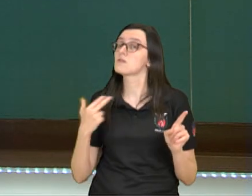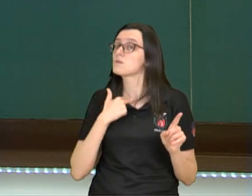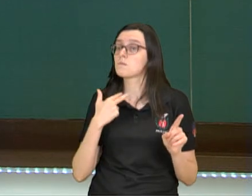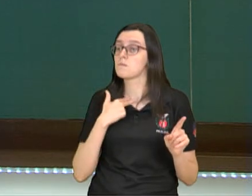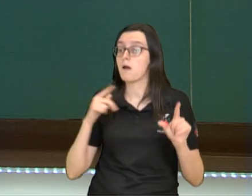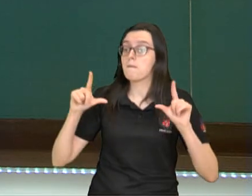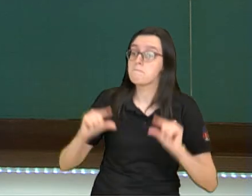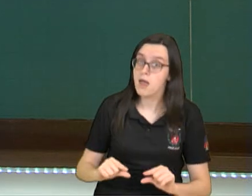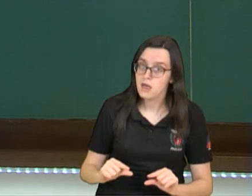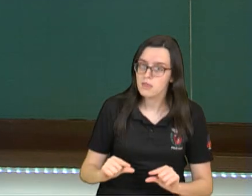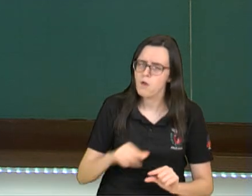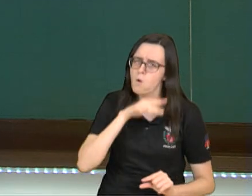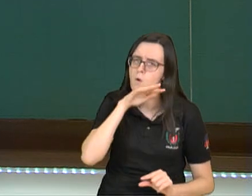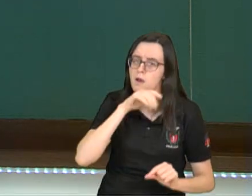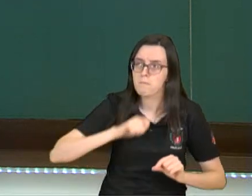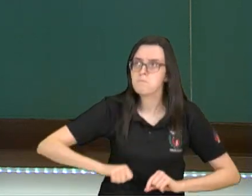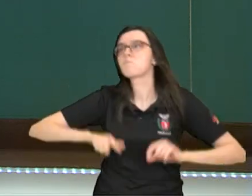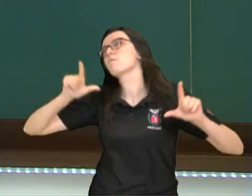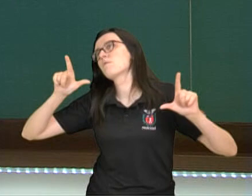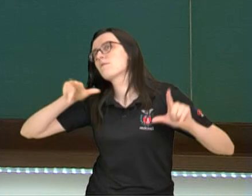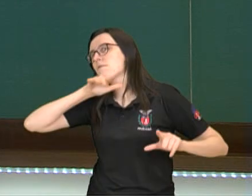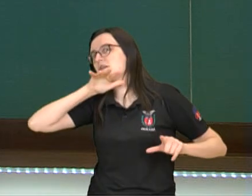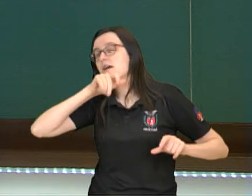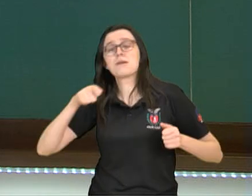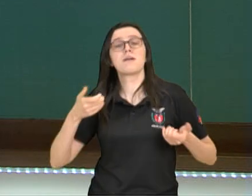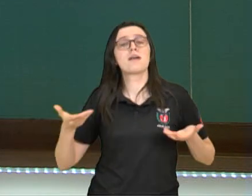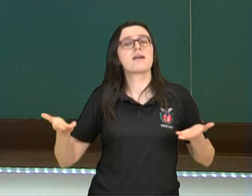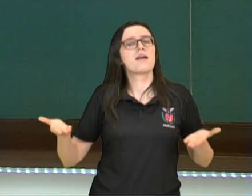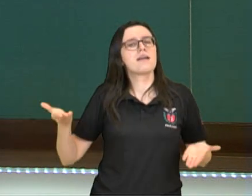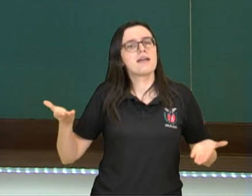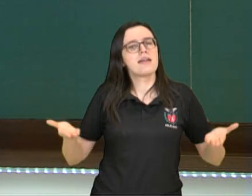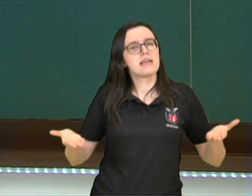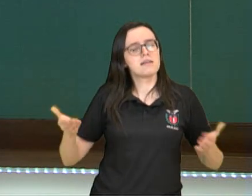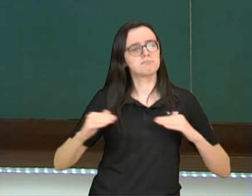mal. Muito, vai fazer mal também. Então,